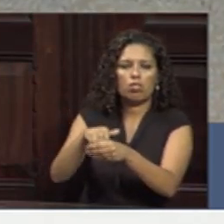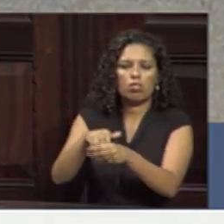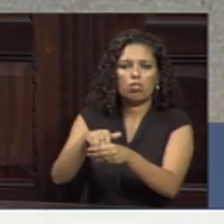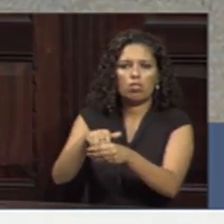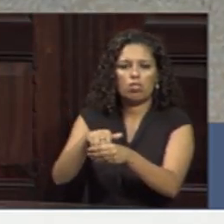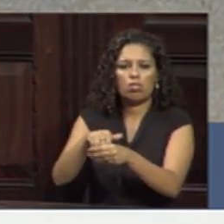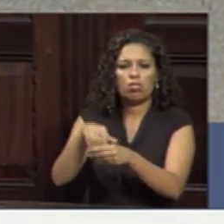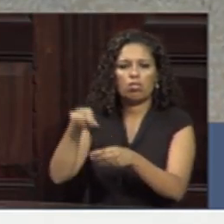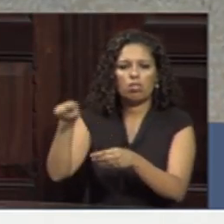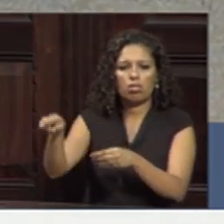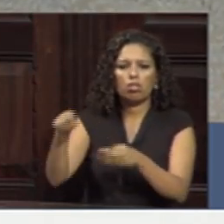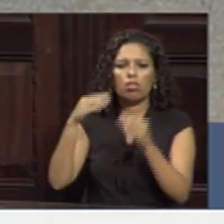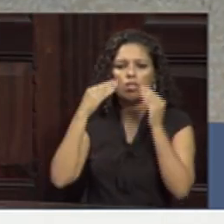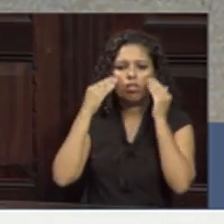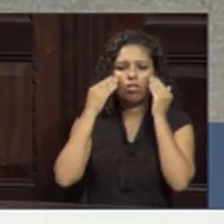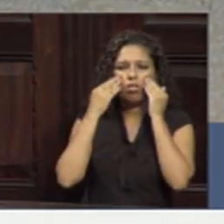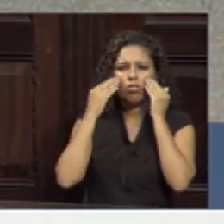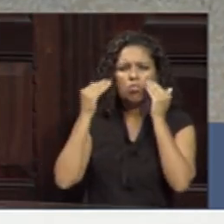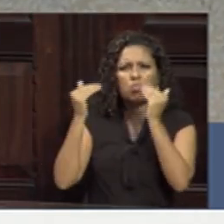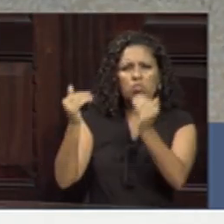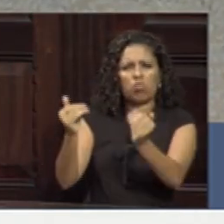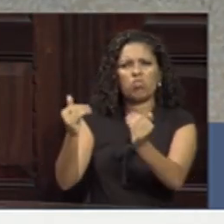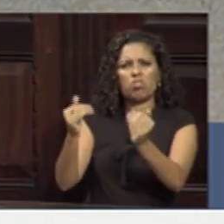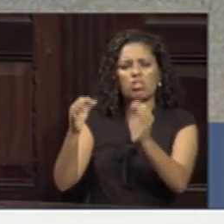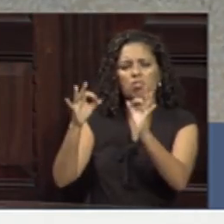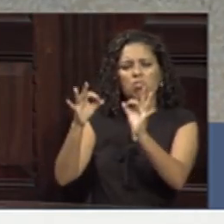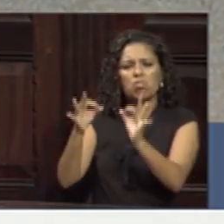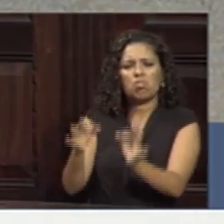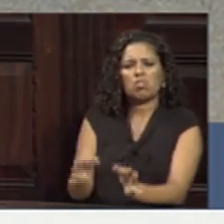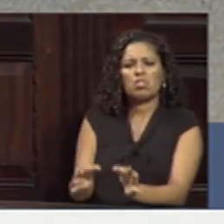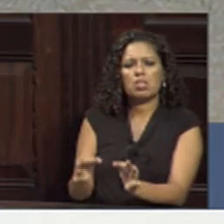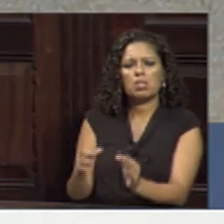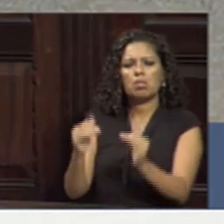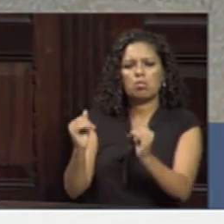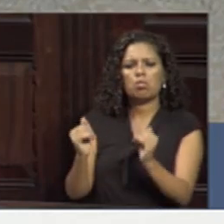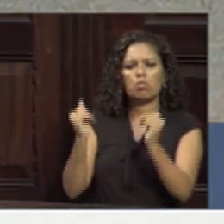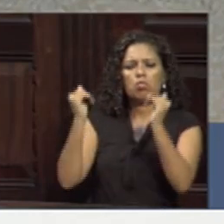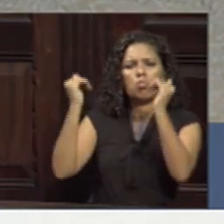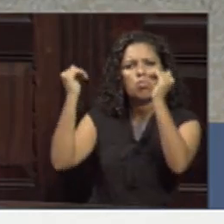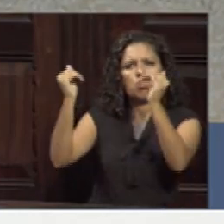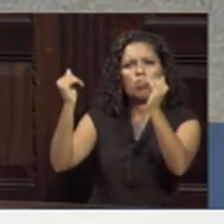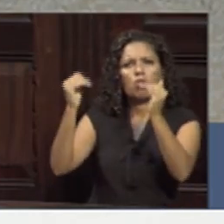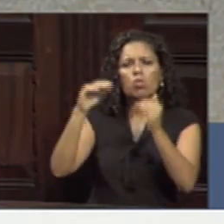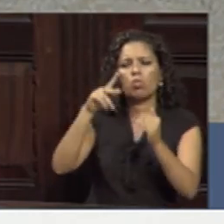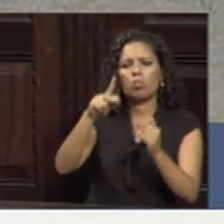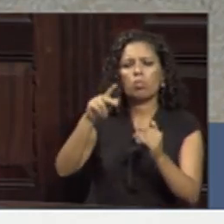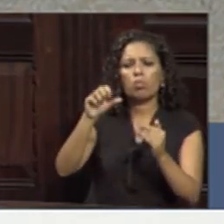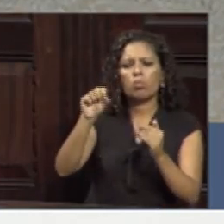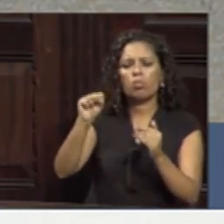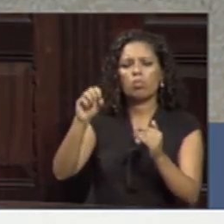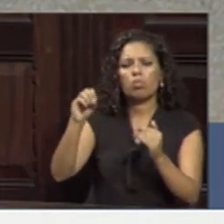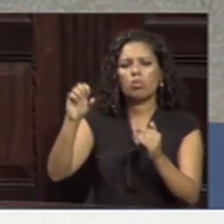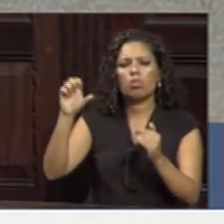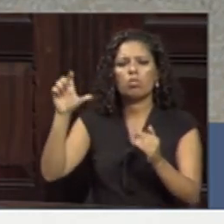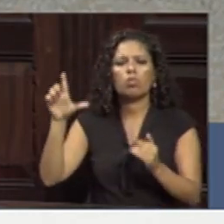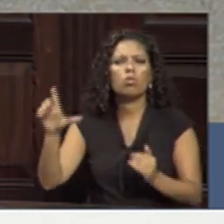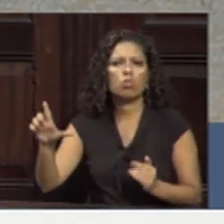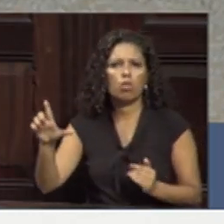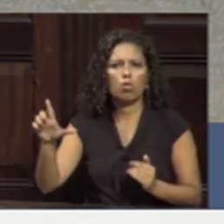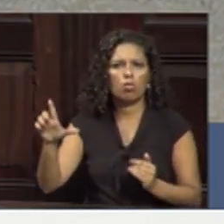representar com máxima dignidade a bancada do PSOL, ter na